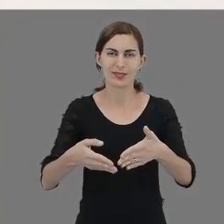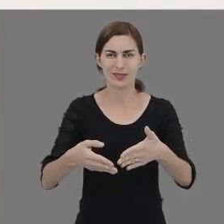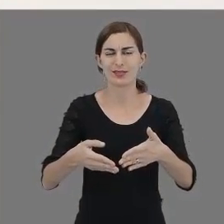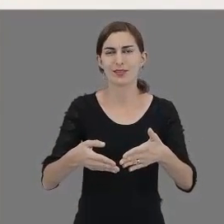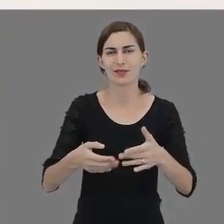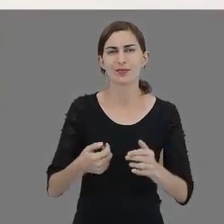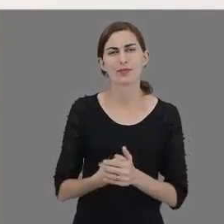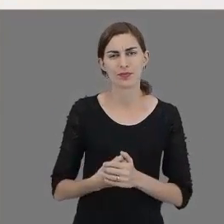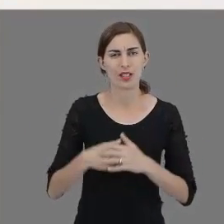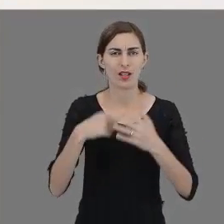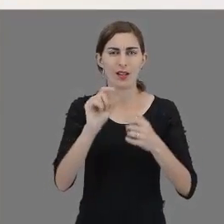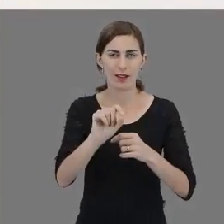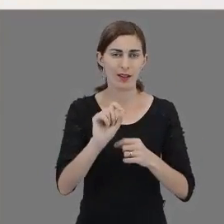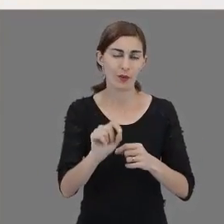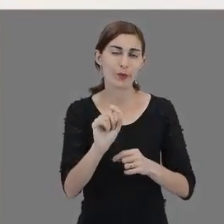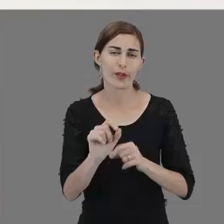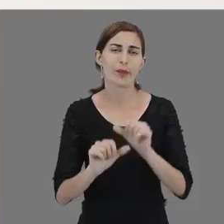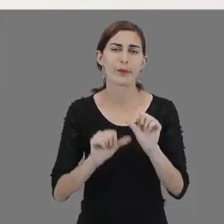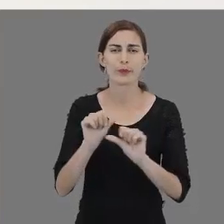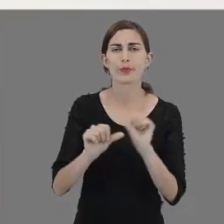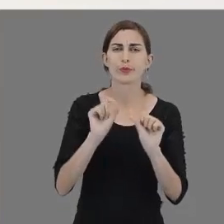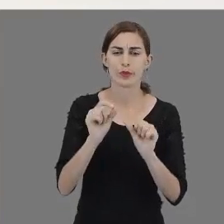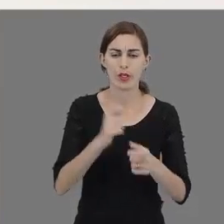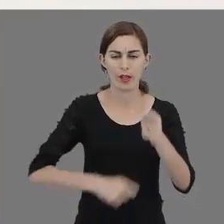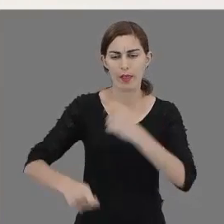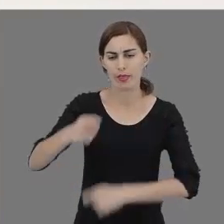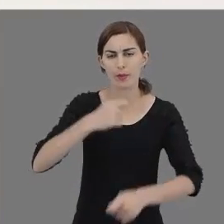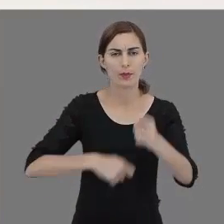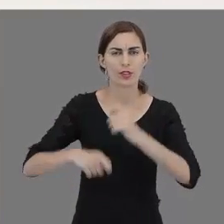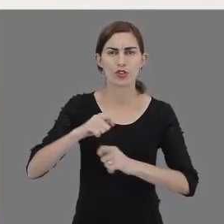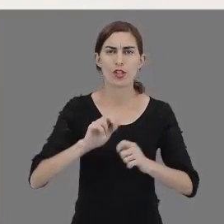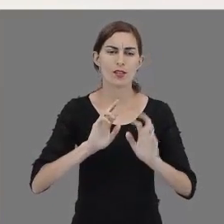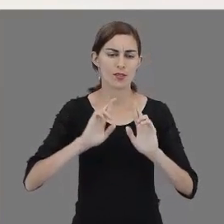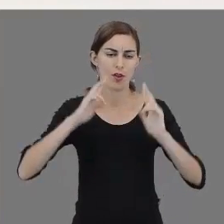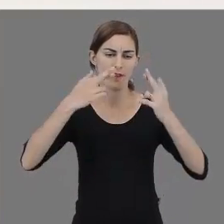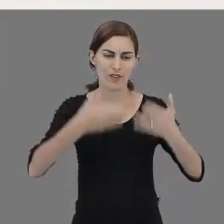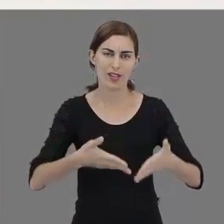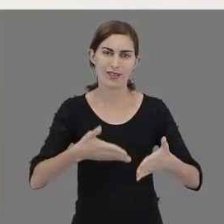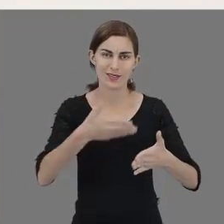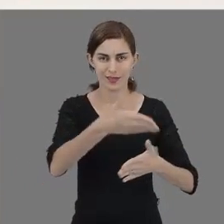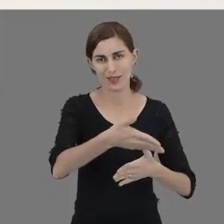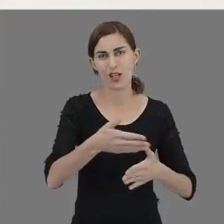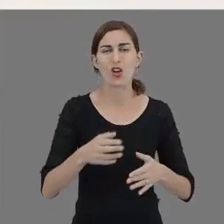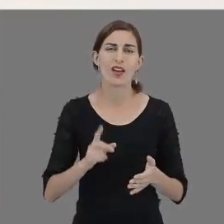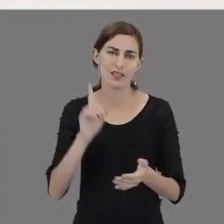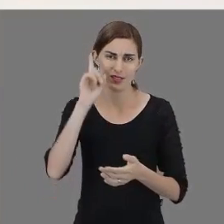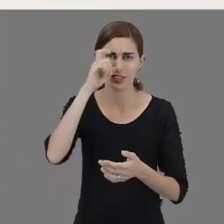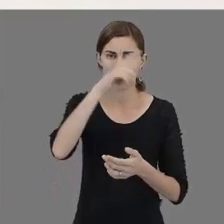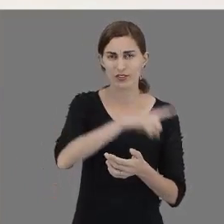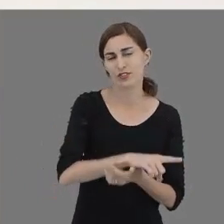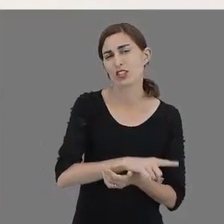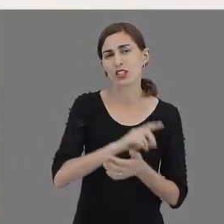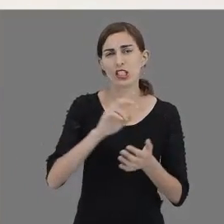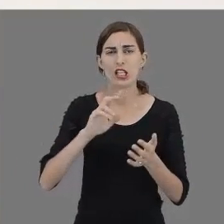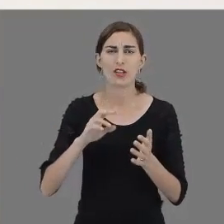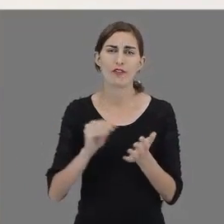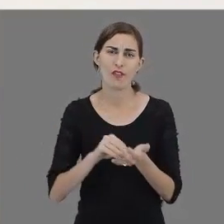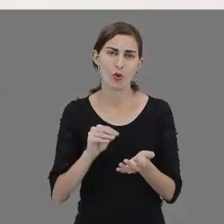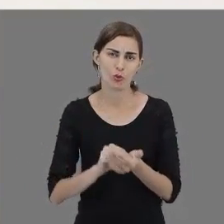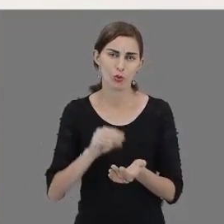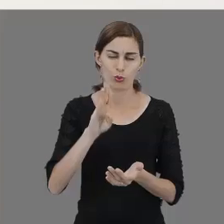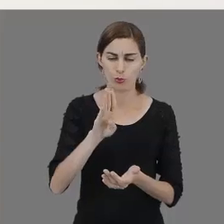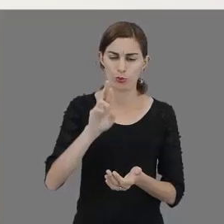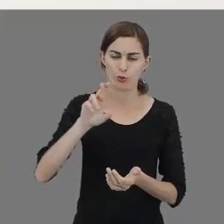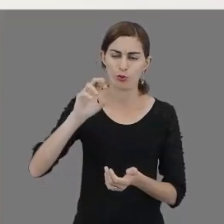cliente final. Ela acaba se tornando uma administração autorreferenciada, e esse talvez tenha sido o maior defeito da burocracia. Então a